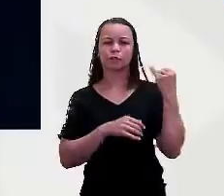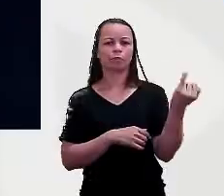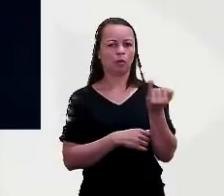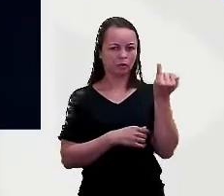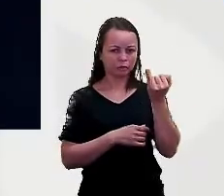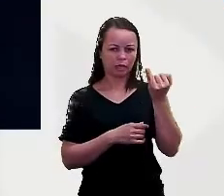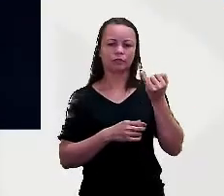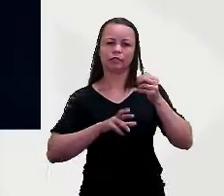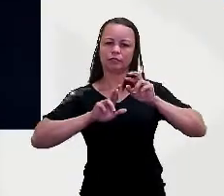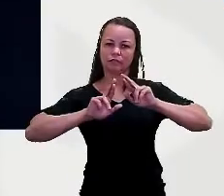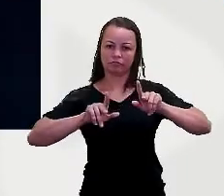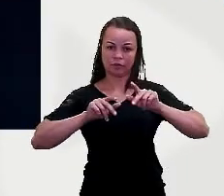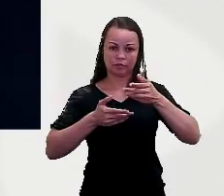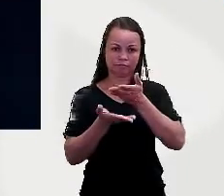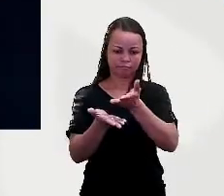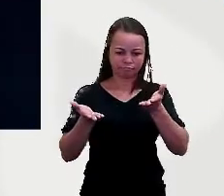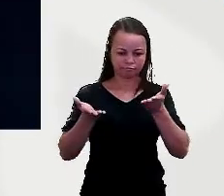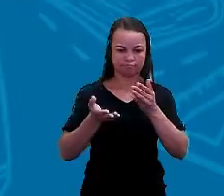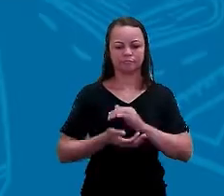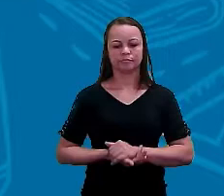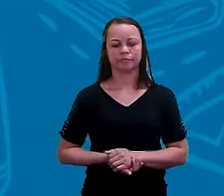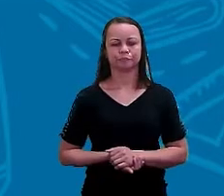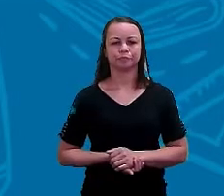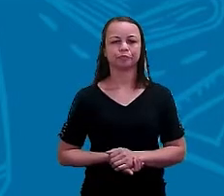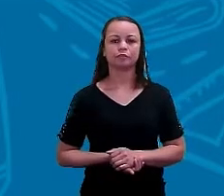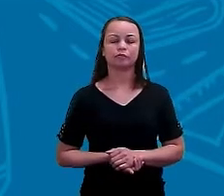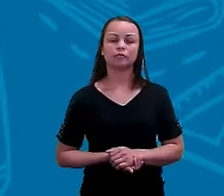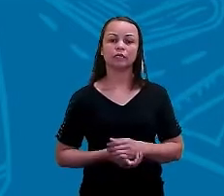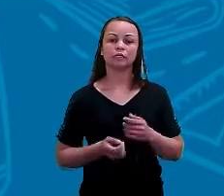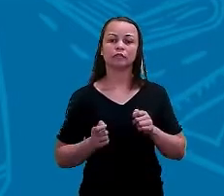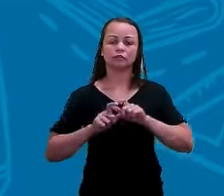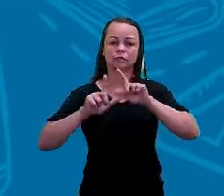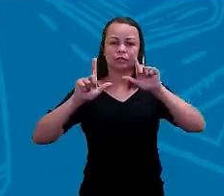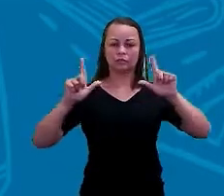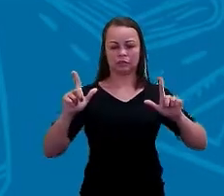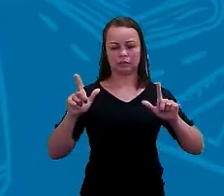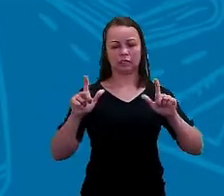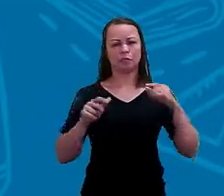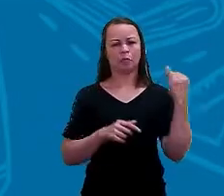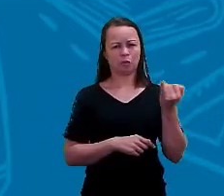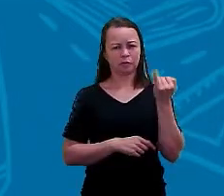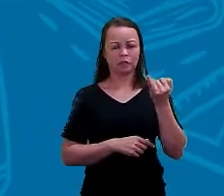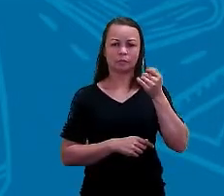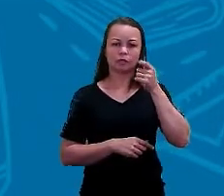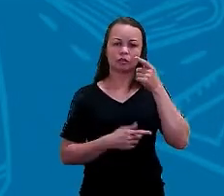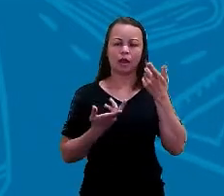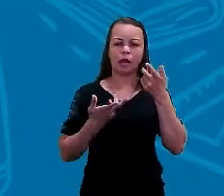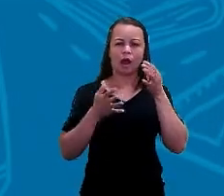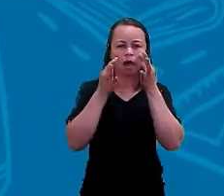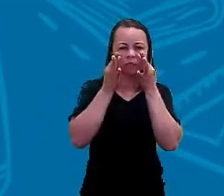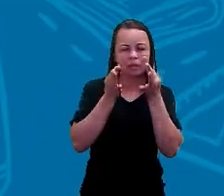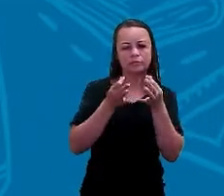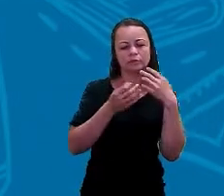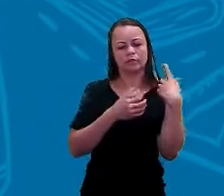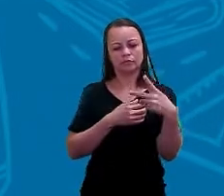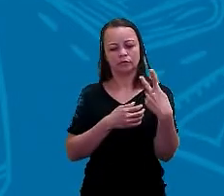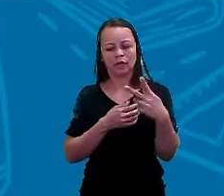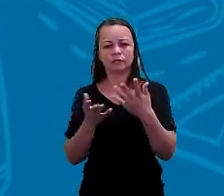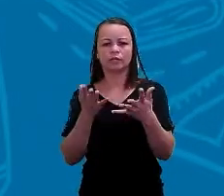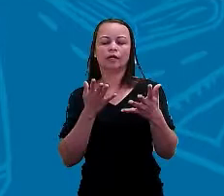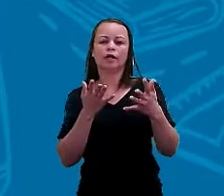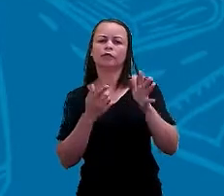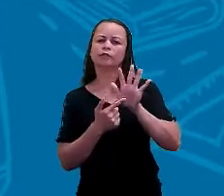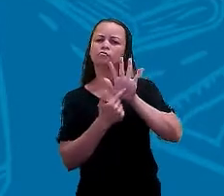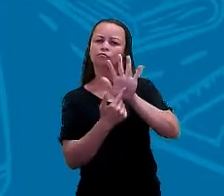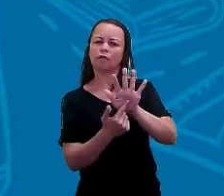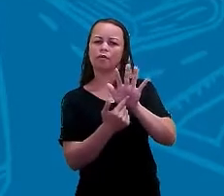devido início, e aí eu vou pedir para a produção voltar aqui comigo, porque é tão importante a gente prestar atenção nessa divisão aqui, nessa categorização,